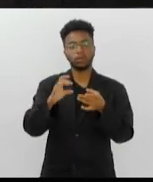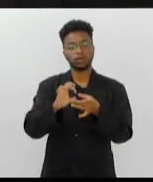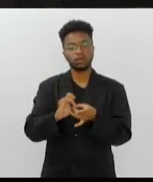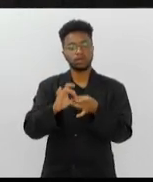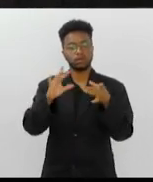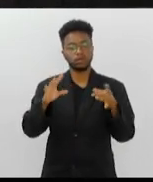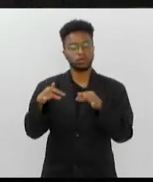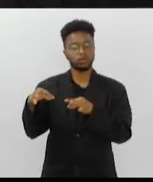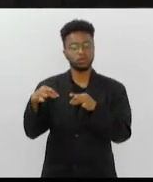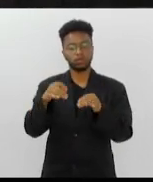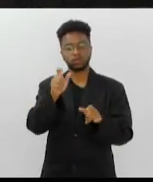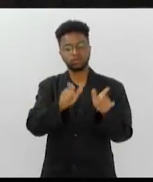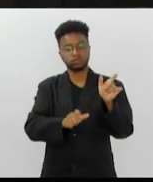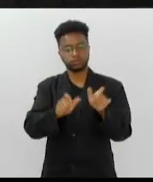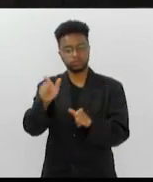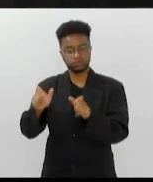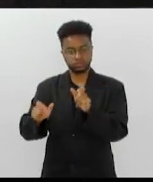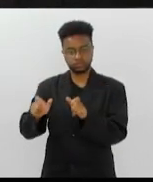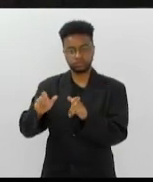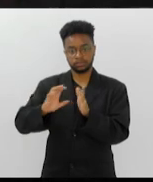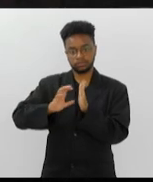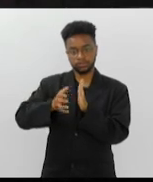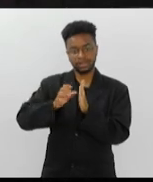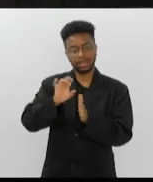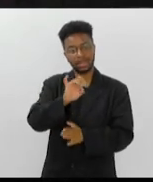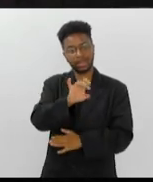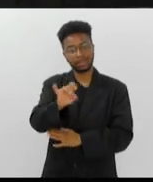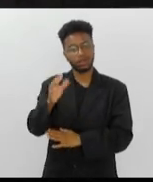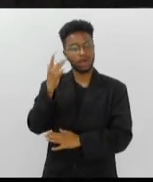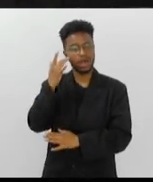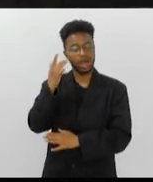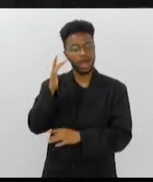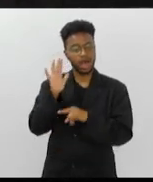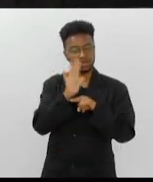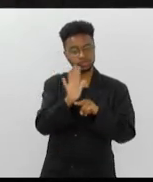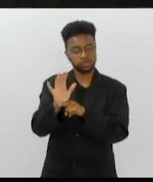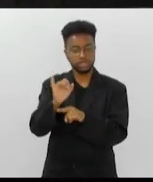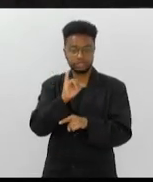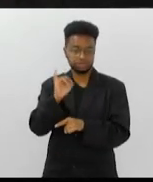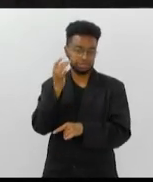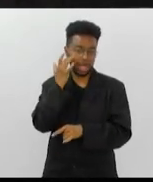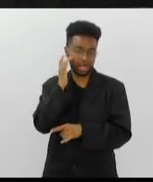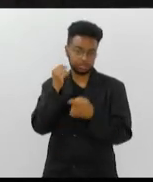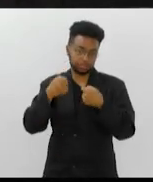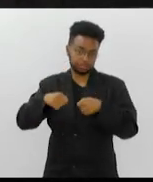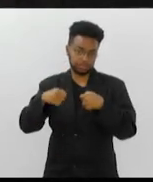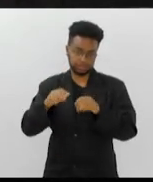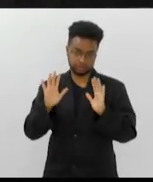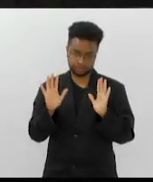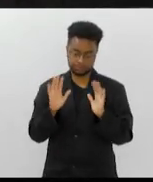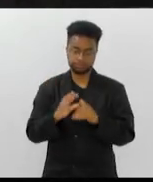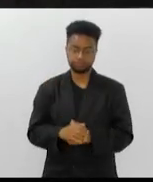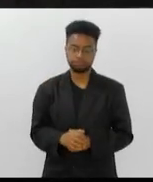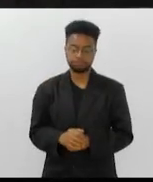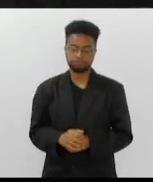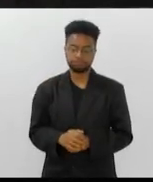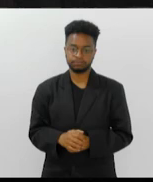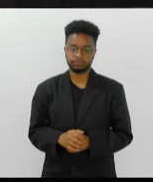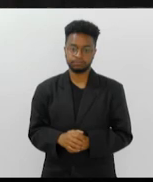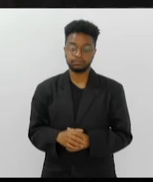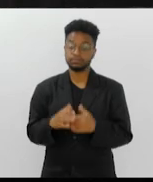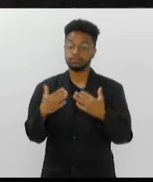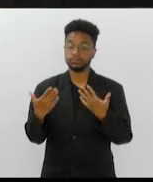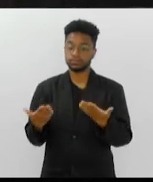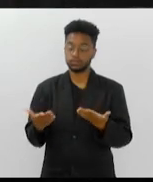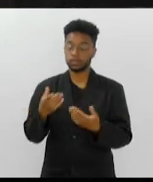do partido para cada um ajudar a quem achasse que era devido essa ajuda. E nós aí